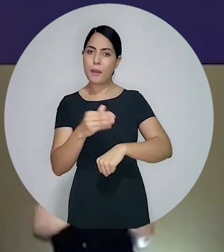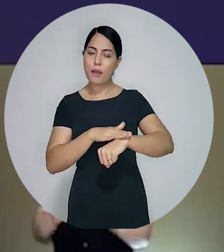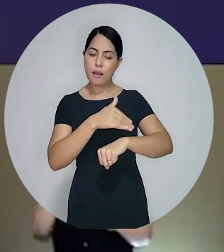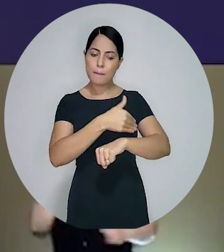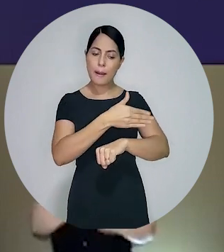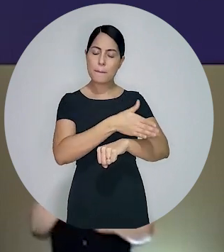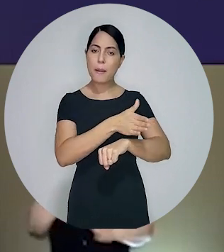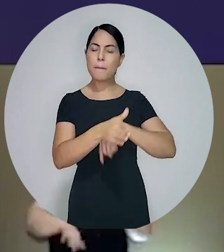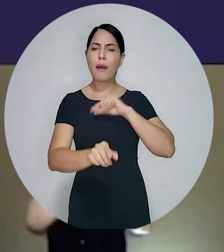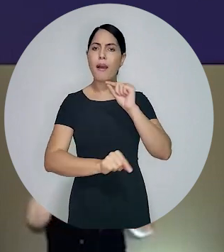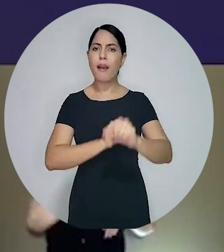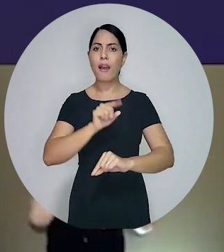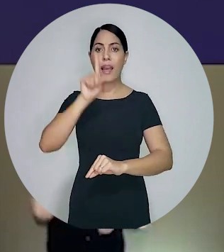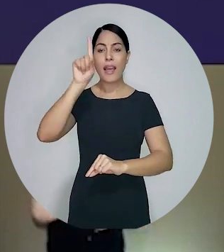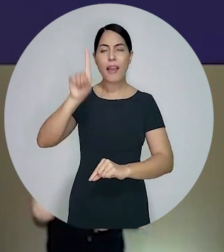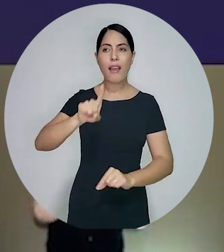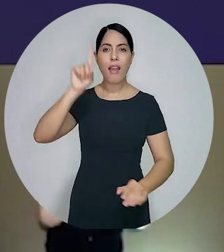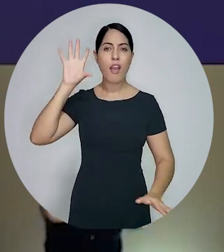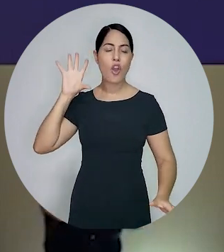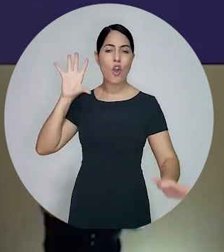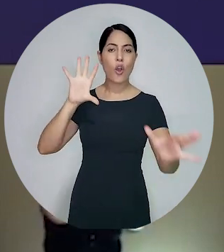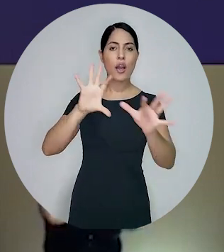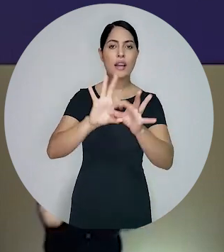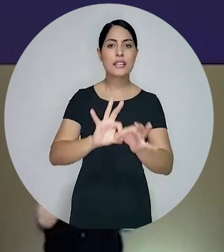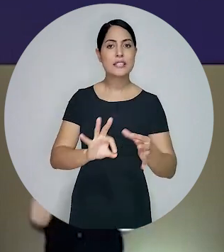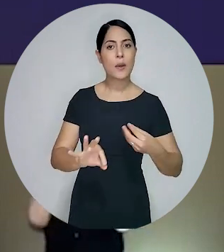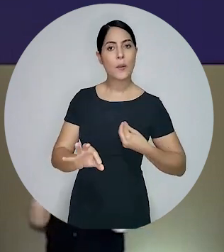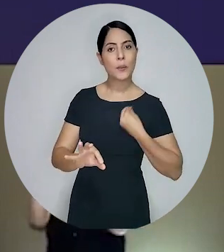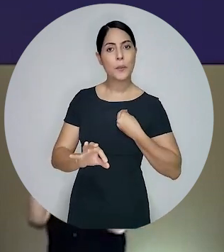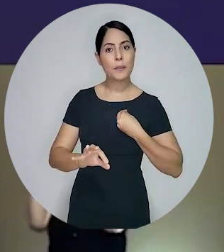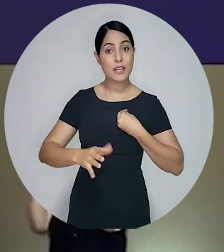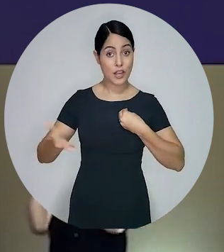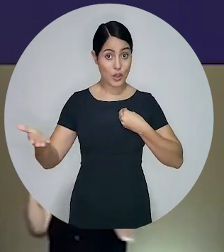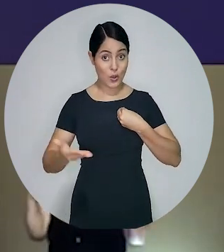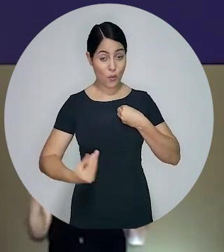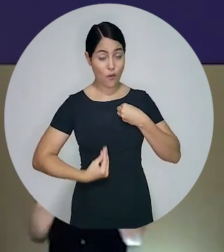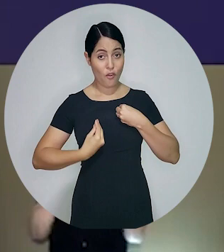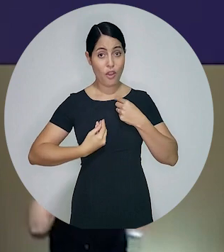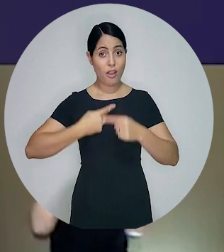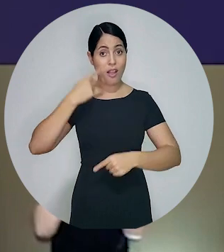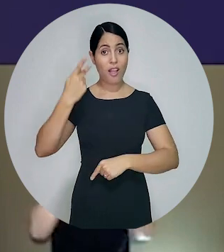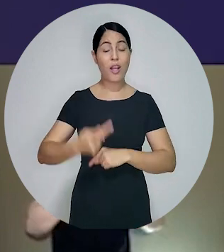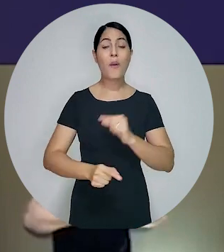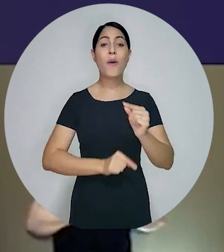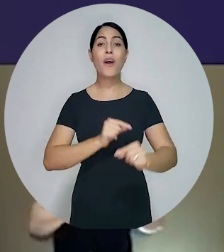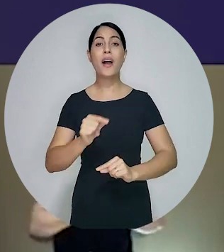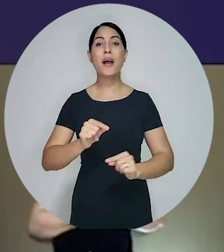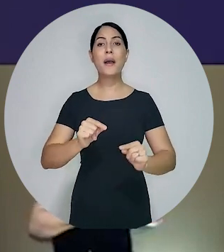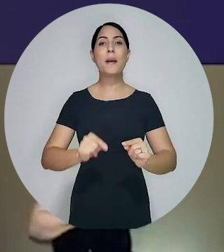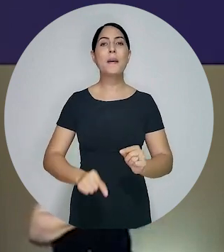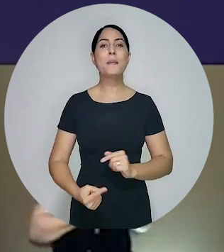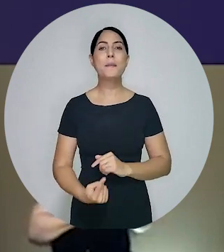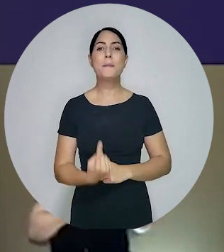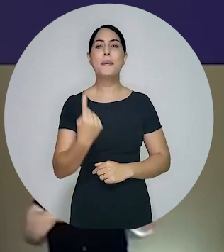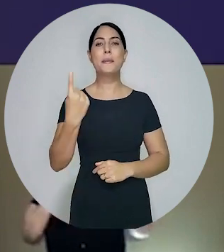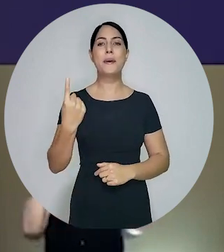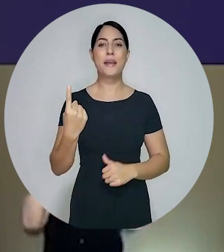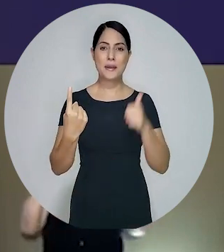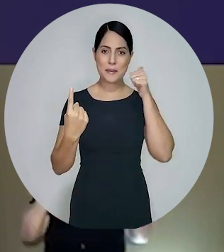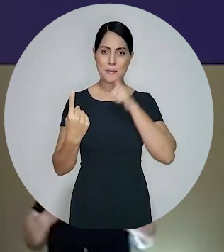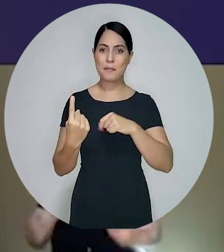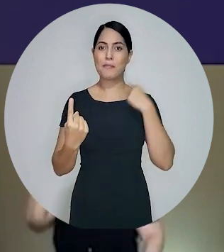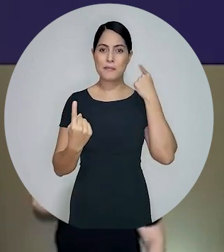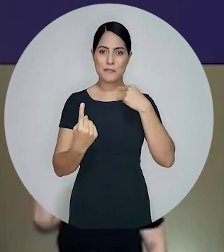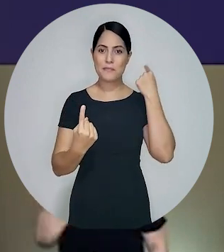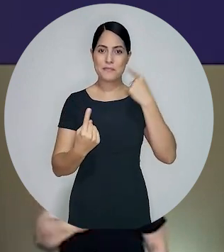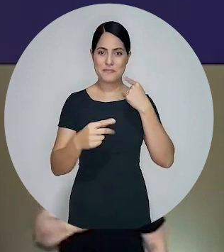tempo. Essa conexão com o presente me traz aqui hoje, com muita honra, na condição